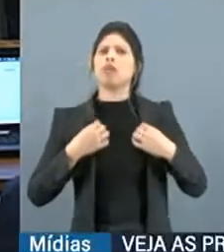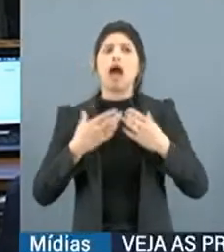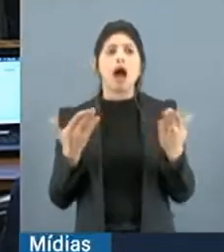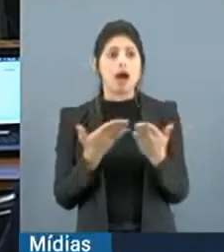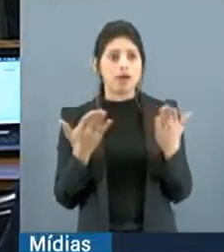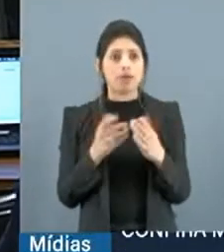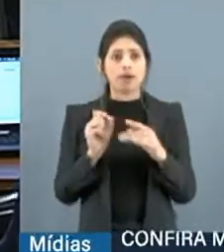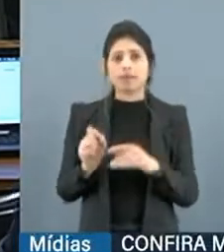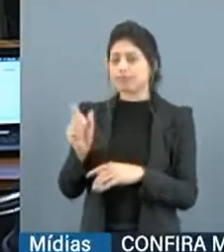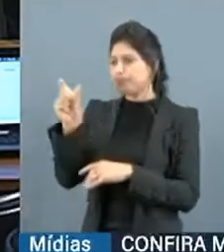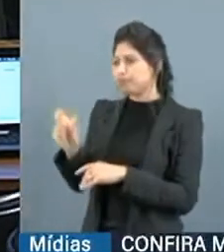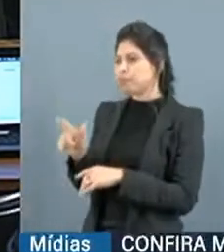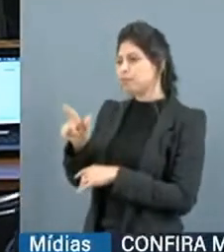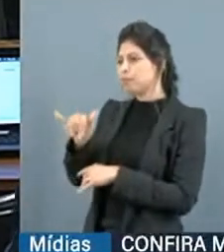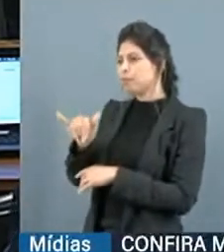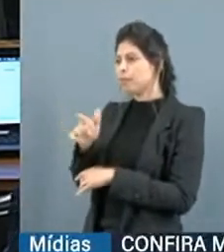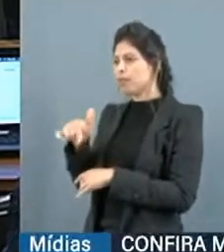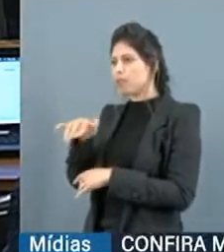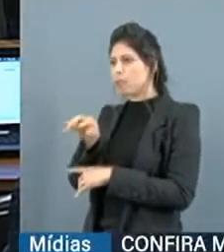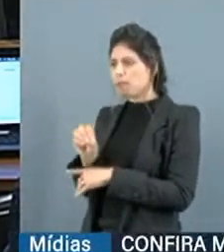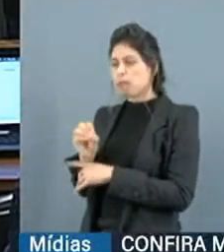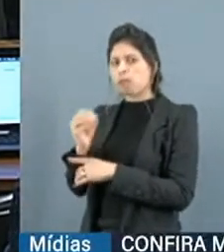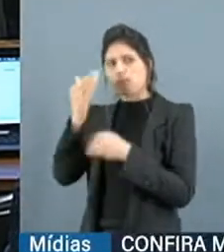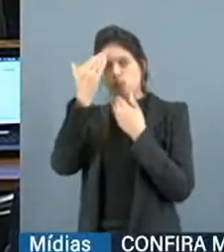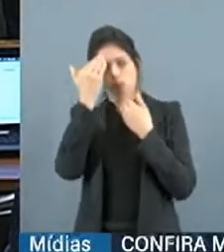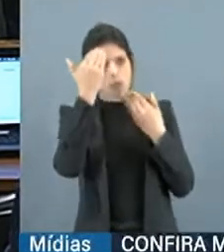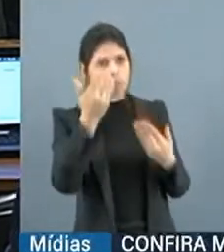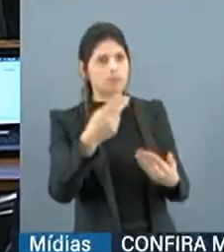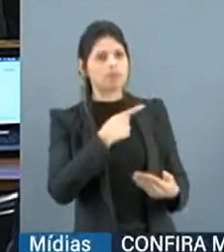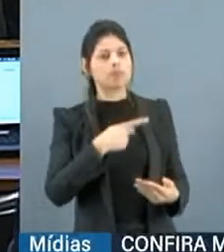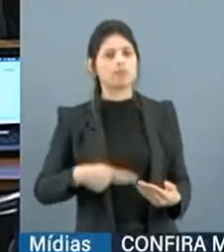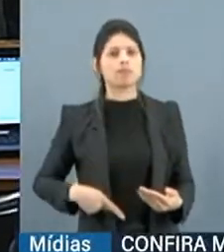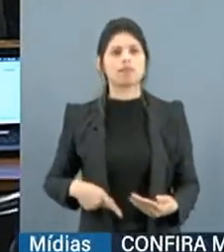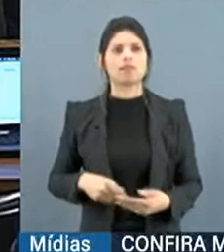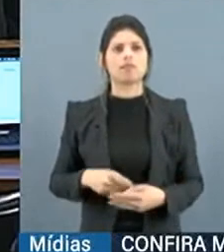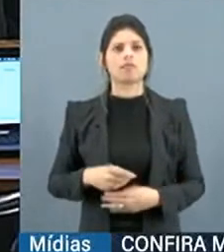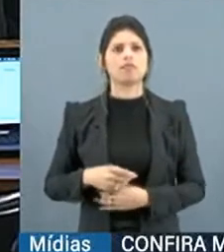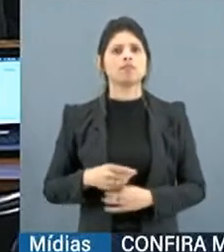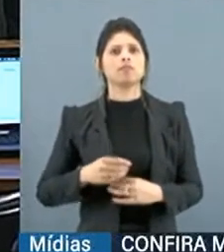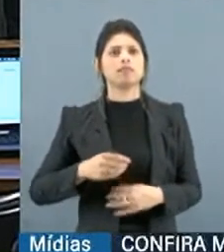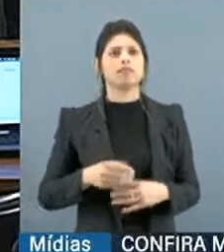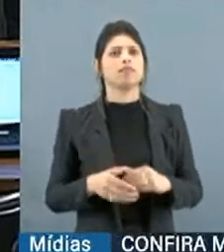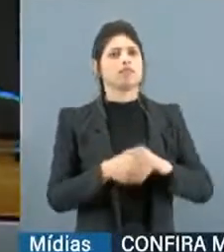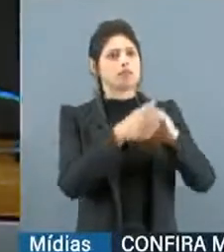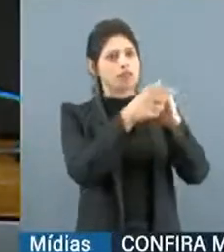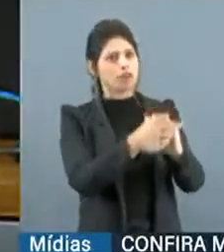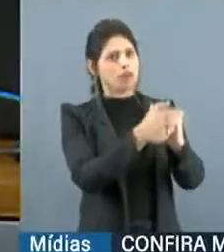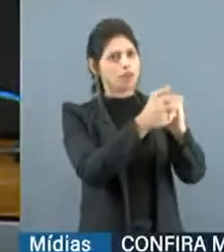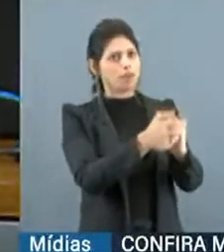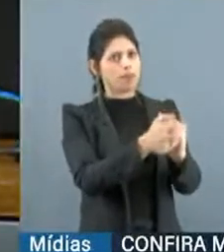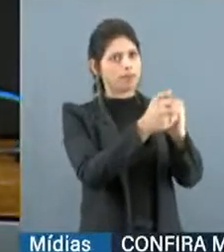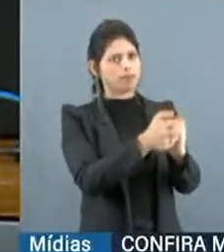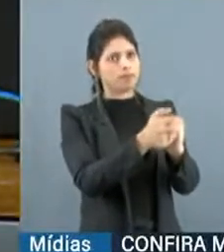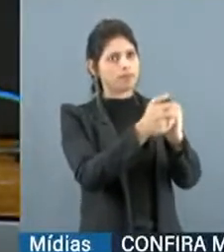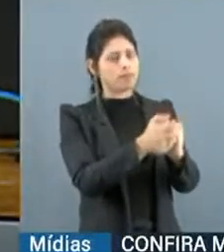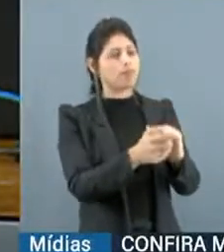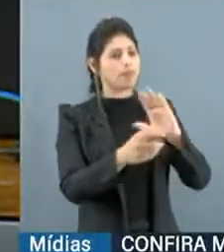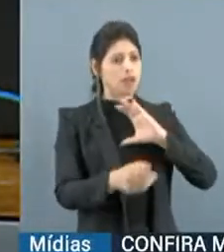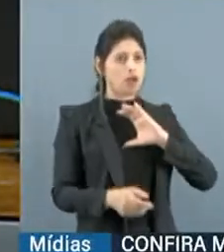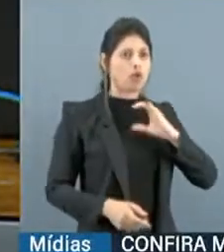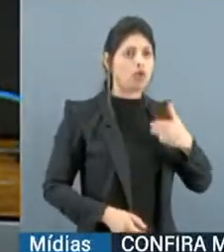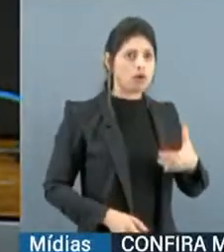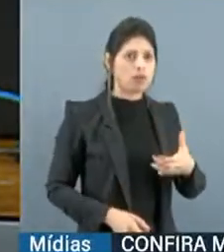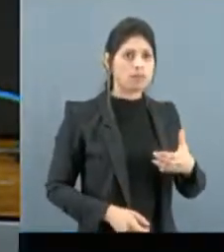ao senador Girão. Muitíssimo obrigado, senhor presidente. Eu quero cumprimentar o senhor Jorge Eduardo Naime pela coragem.